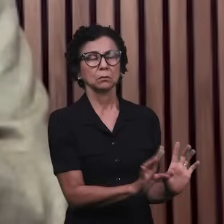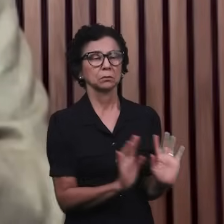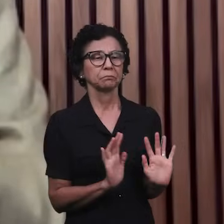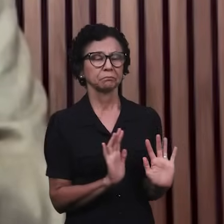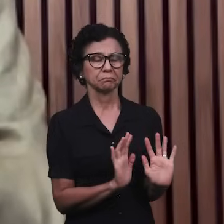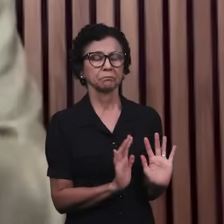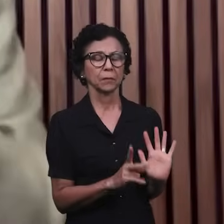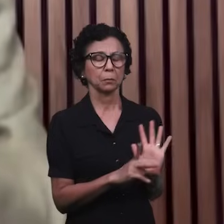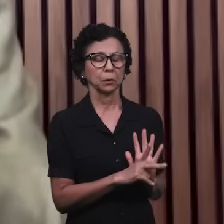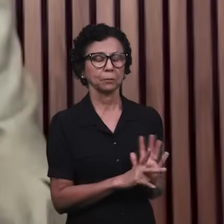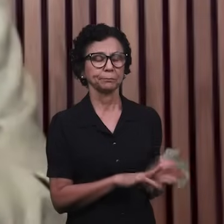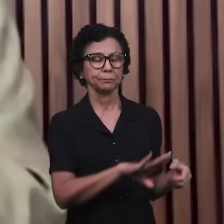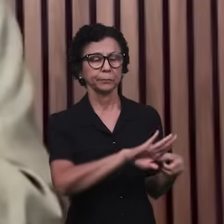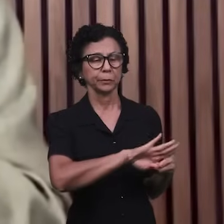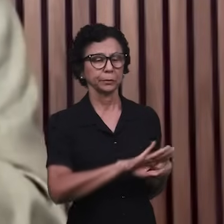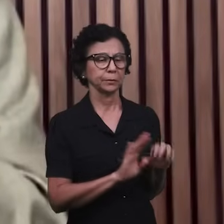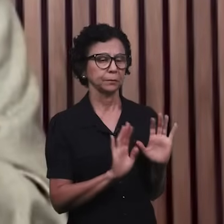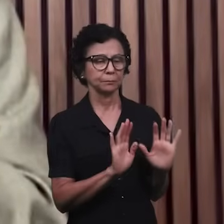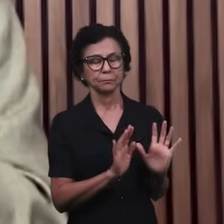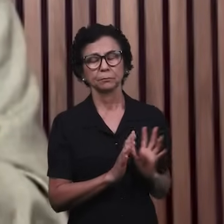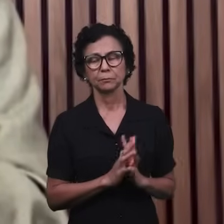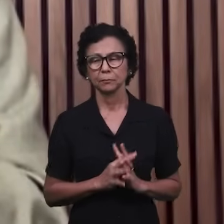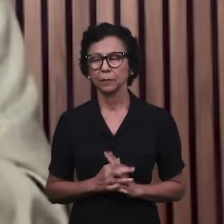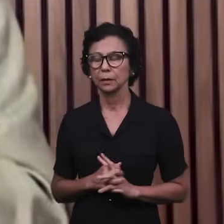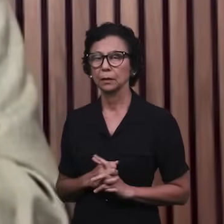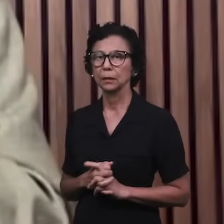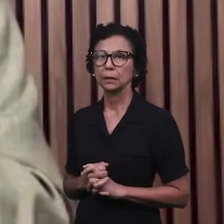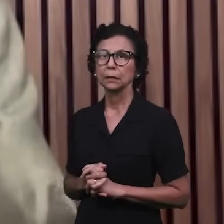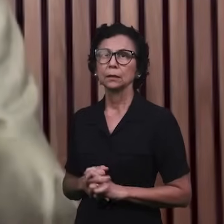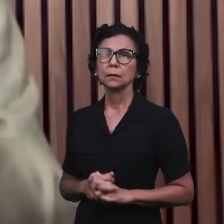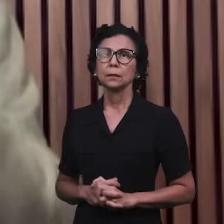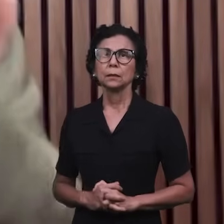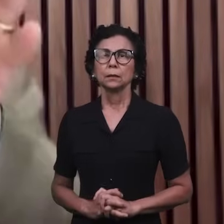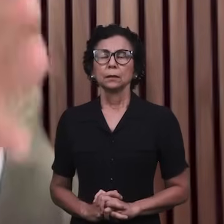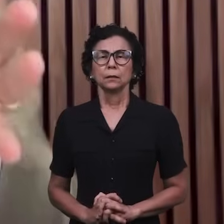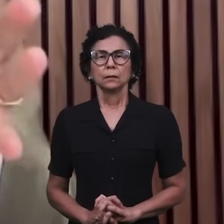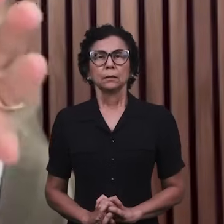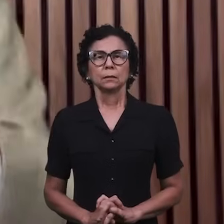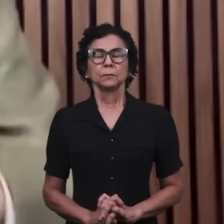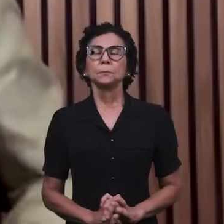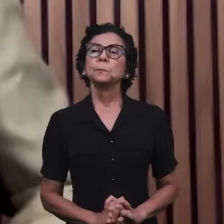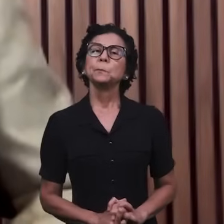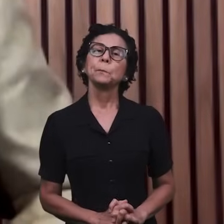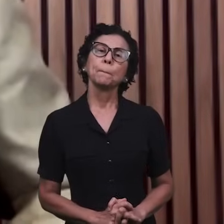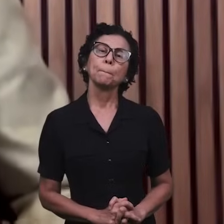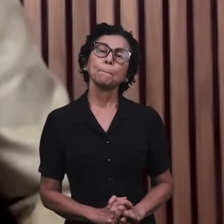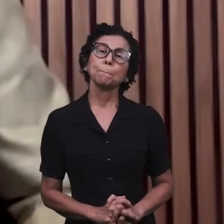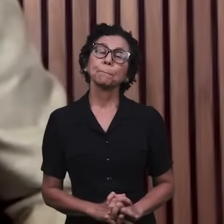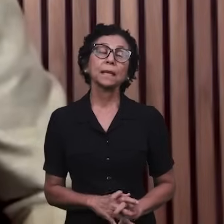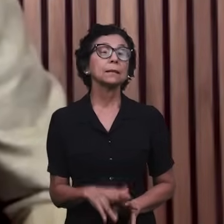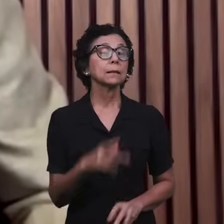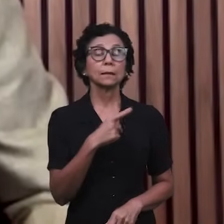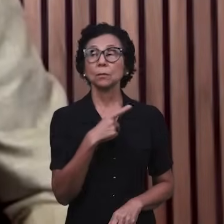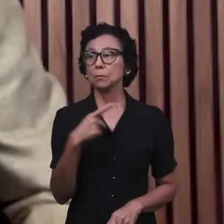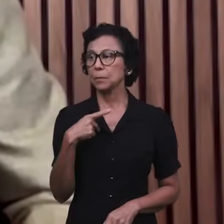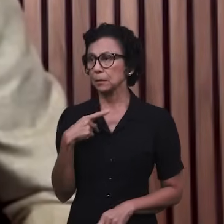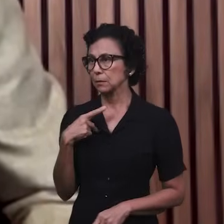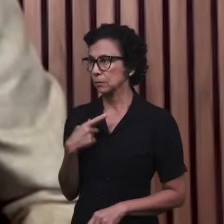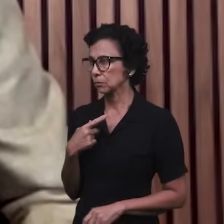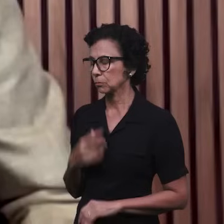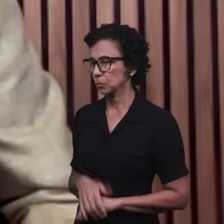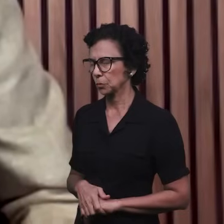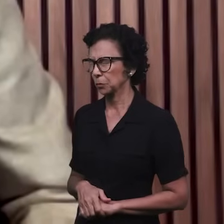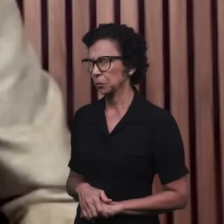deus sumeriano especificamente. Pastor Antônio Carlos, depois desse painel, eu passo então a palavra a